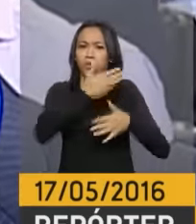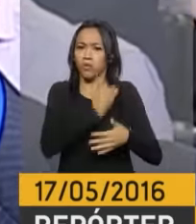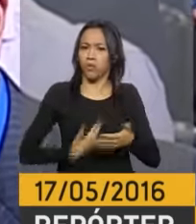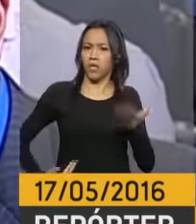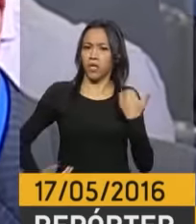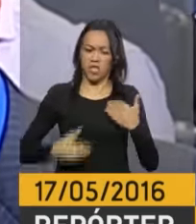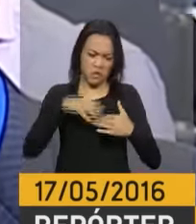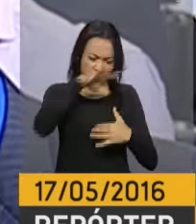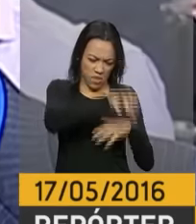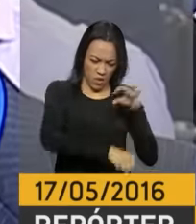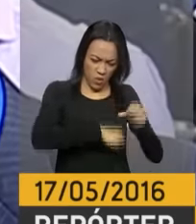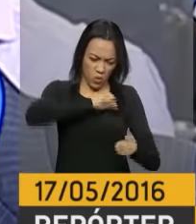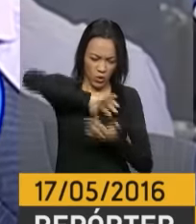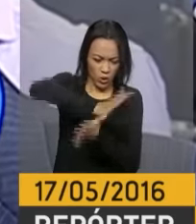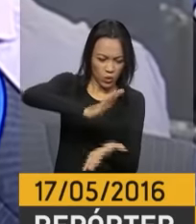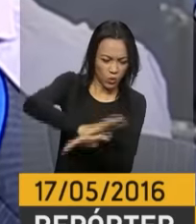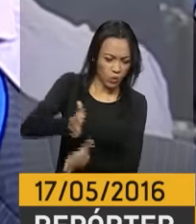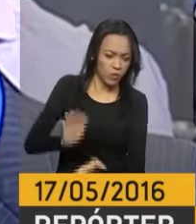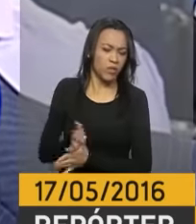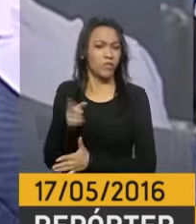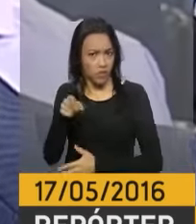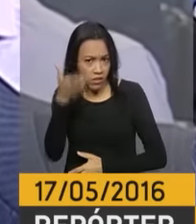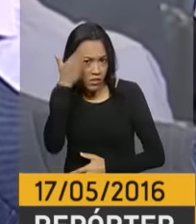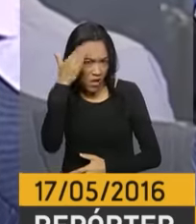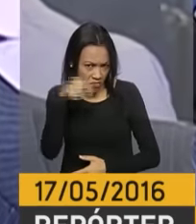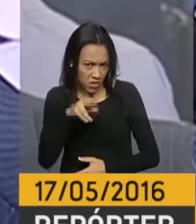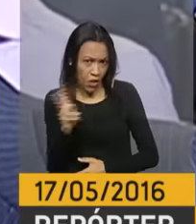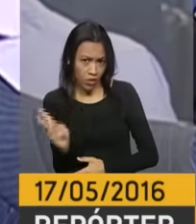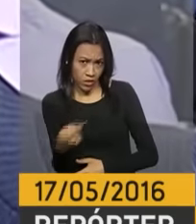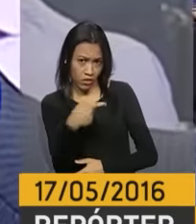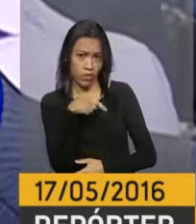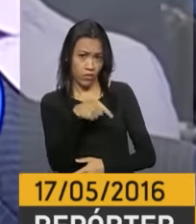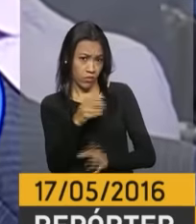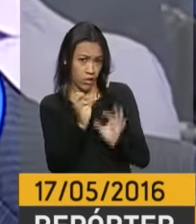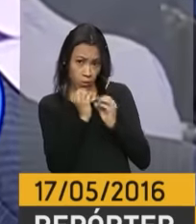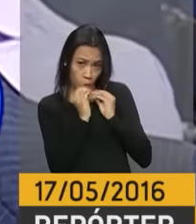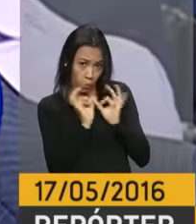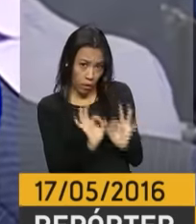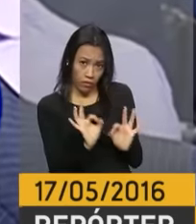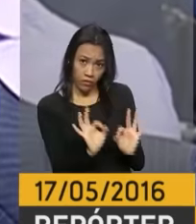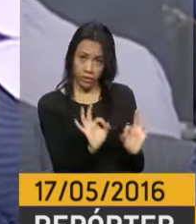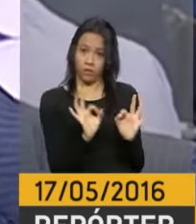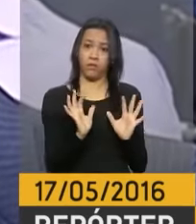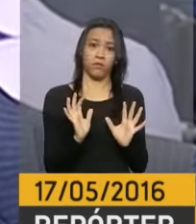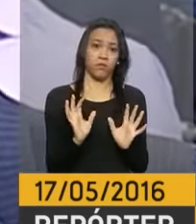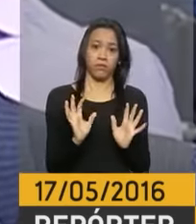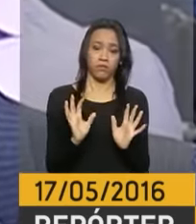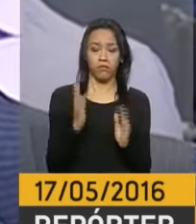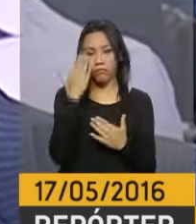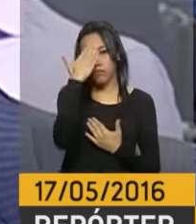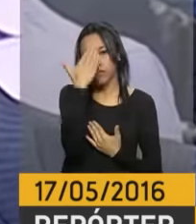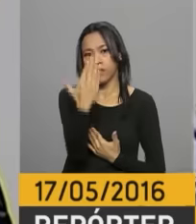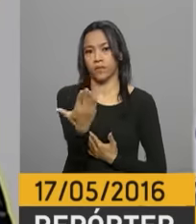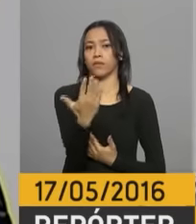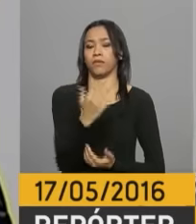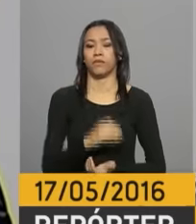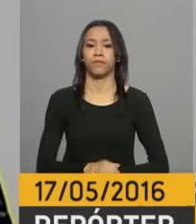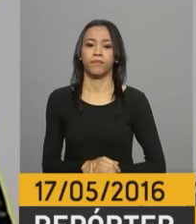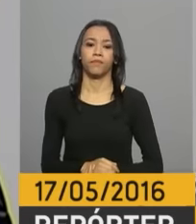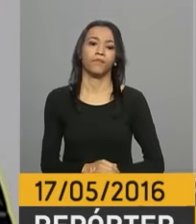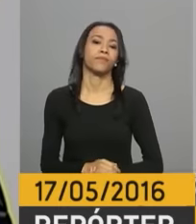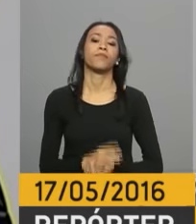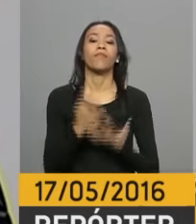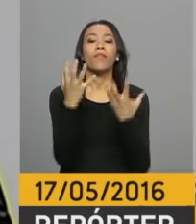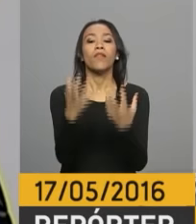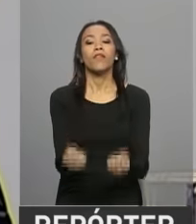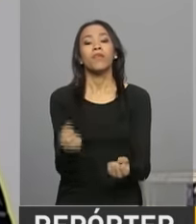é muito importante estabelecer as informações, se isso aconteceu ou se está tudo intacto. Obrigado. Pois não, vamos